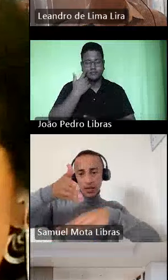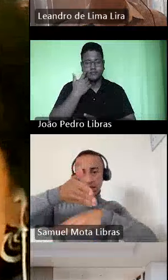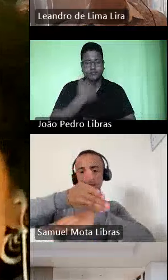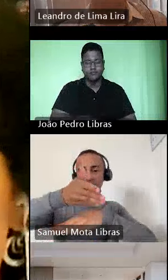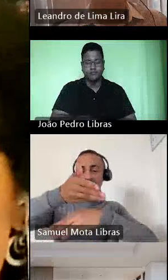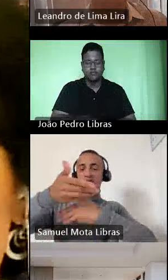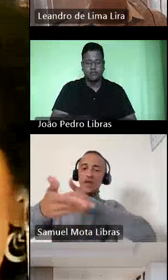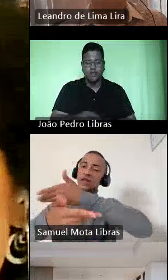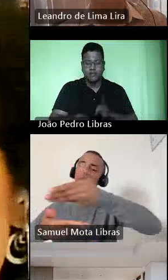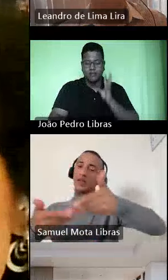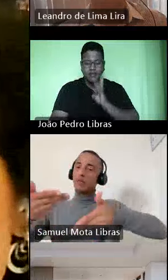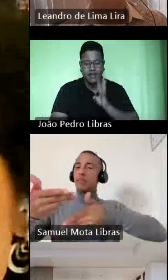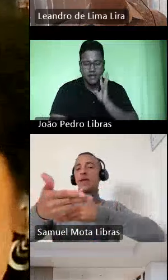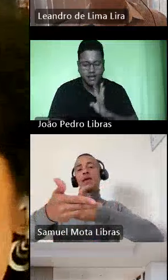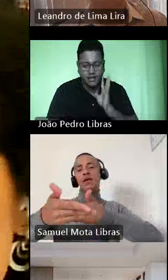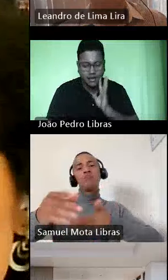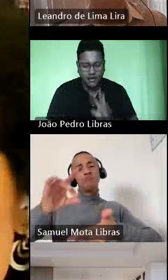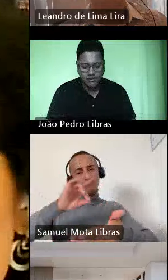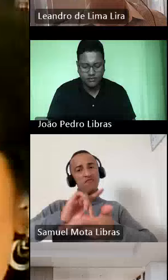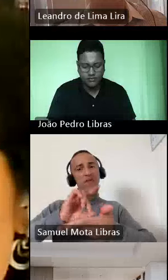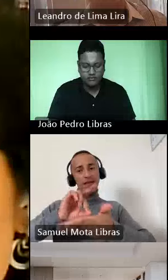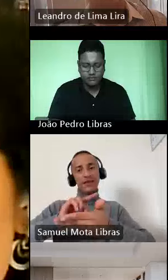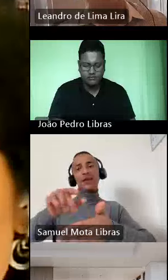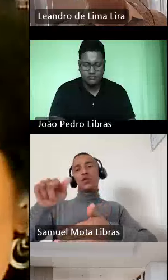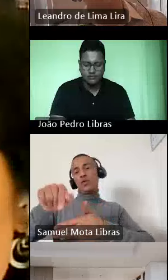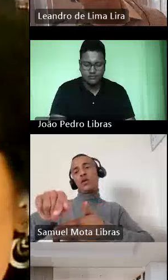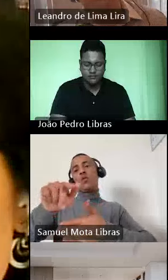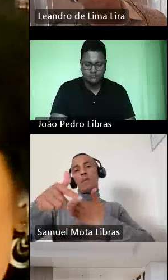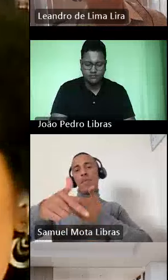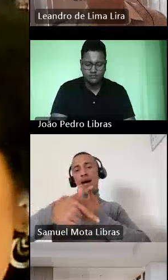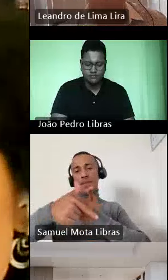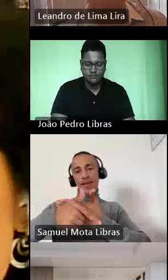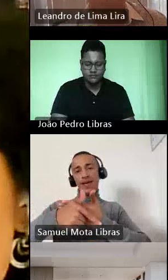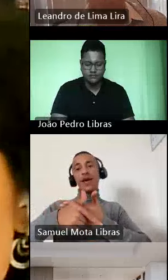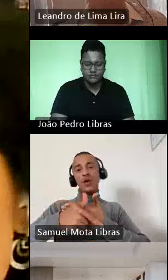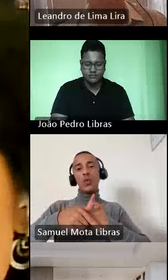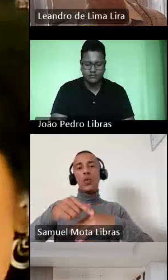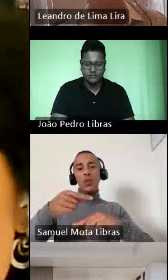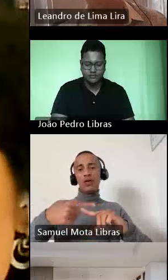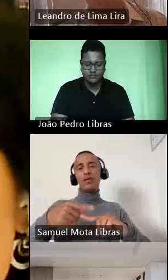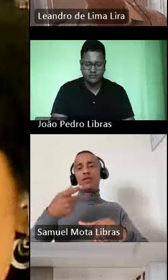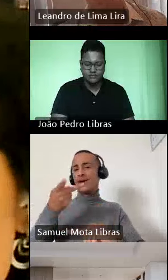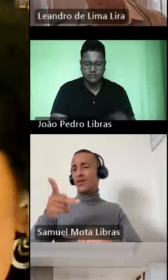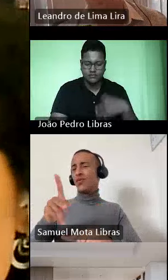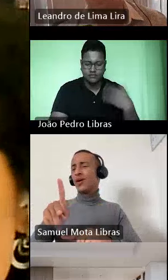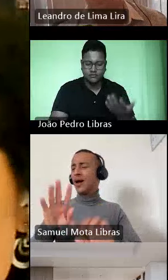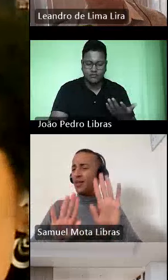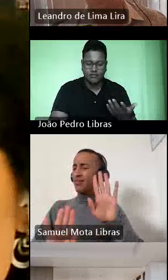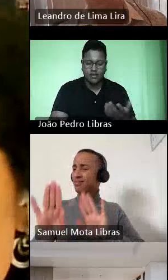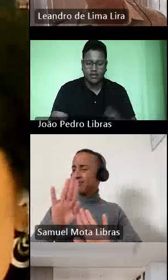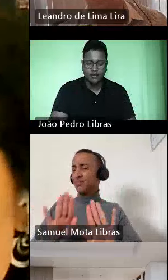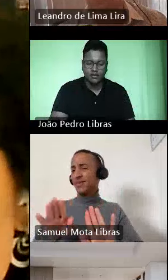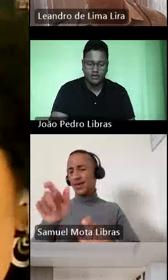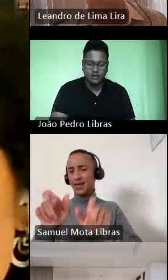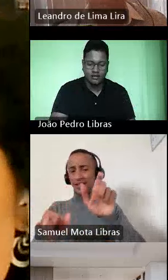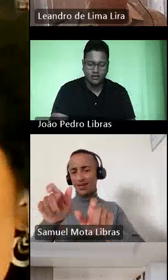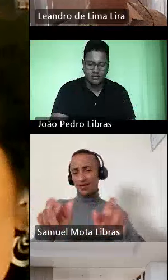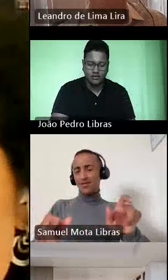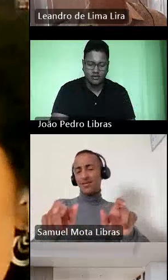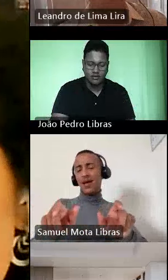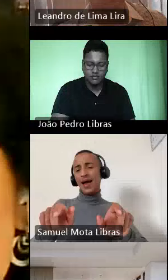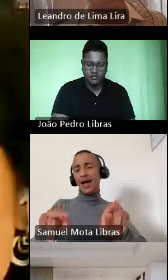bem bacana Virgínia e eu acho que mesmo você tendo dito que cada caso é um caso ou qualquer que dif na verdade assim todos esses casos convergem